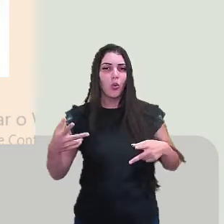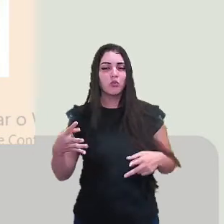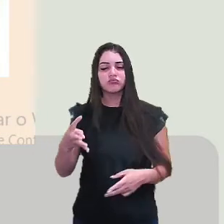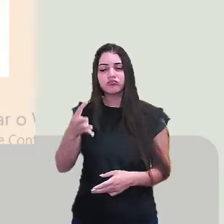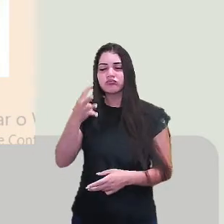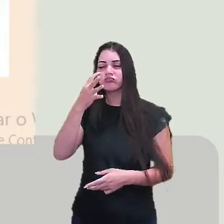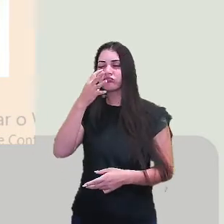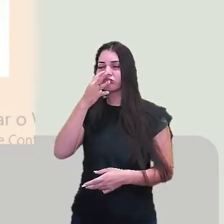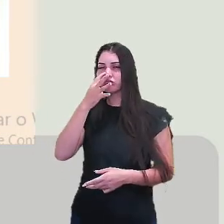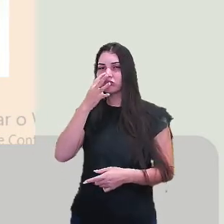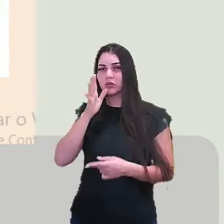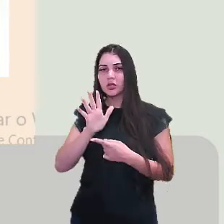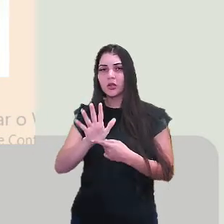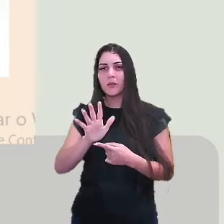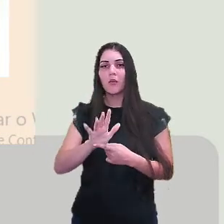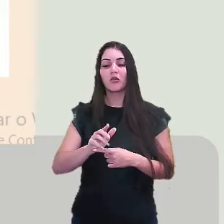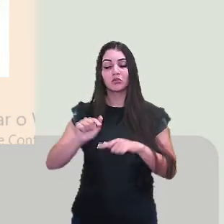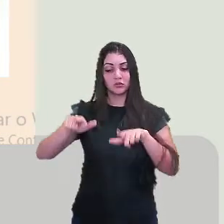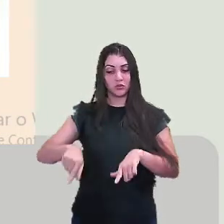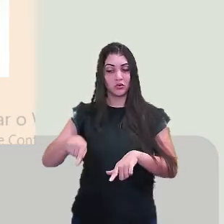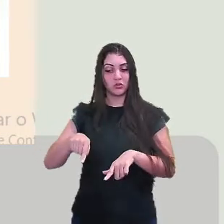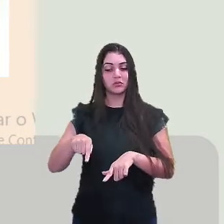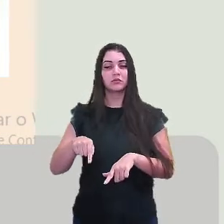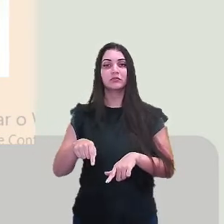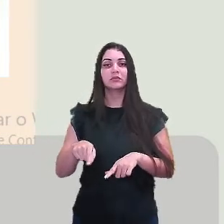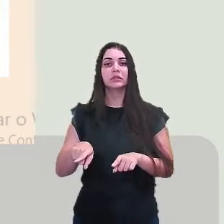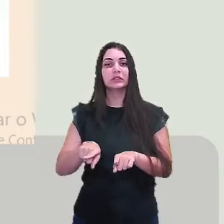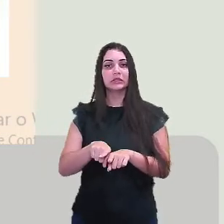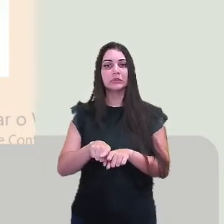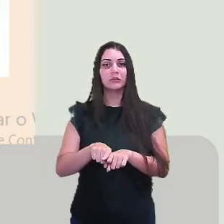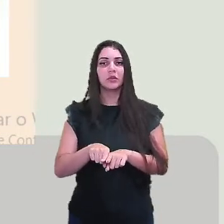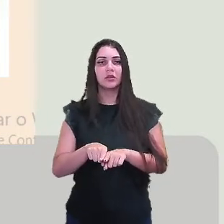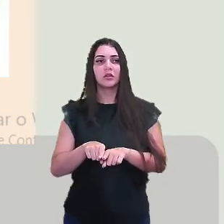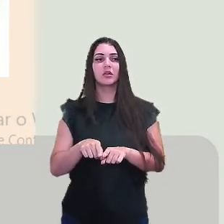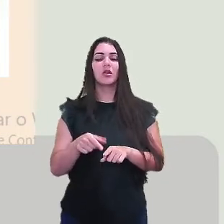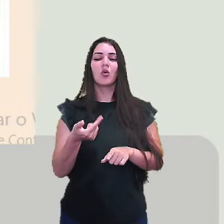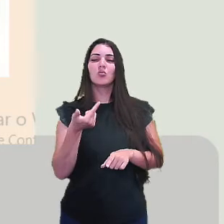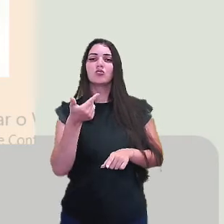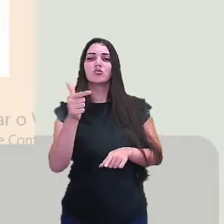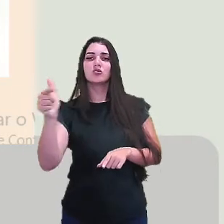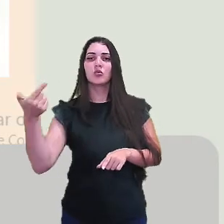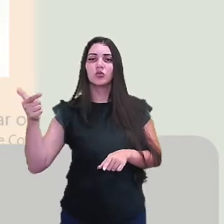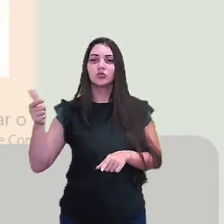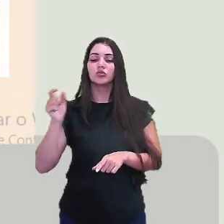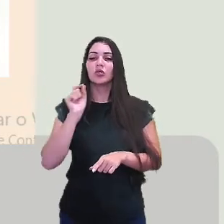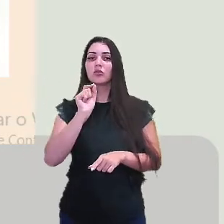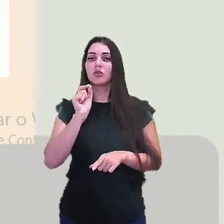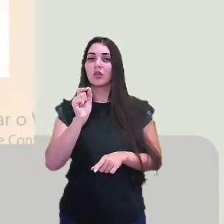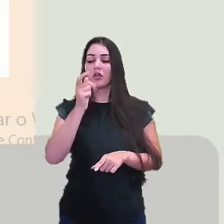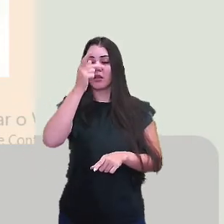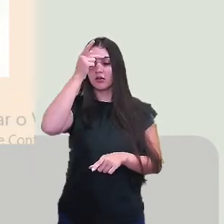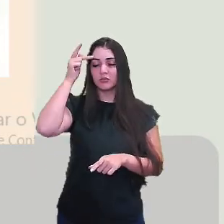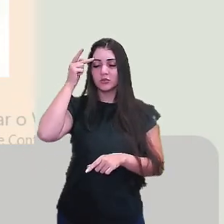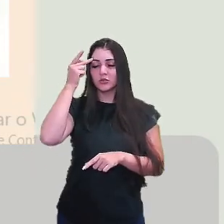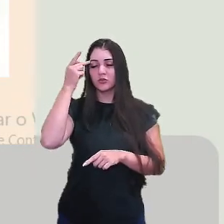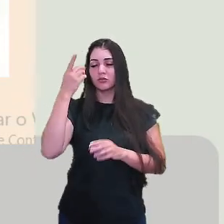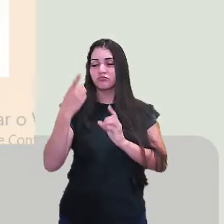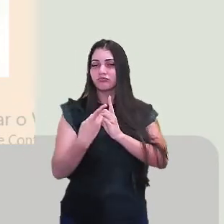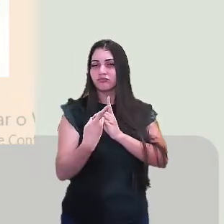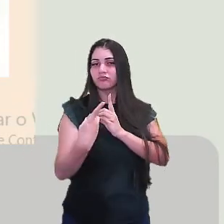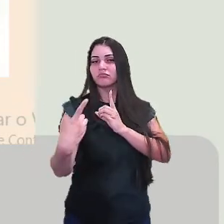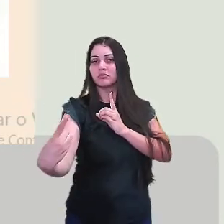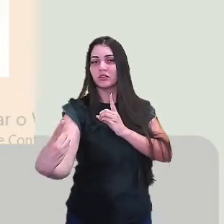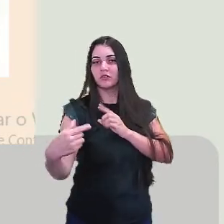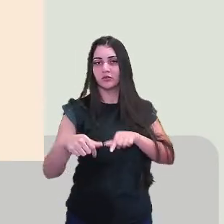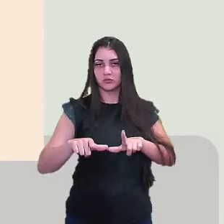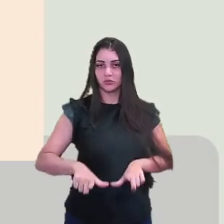o nosso local, para o nosso espaço, e os fatores repulsivos, o que faz com que as pessoas se afastem daquele local,